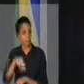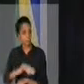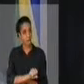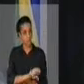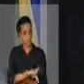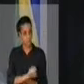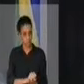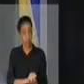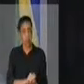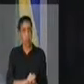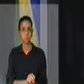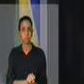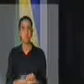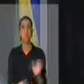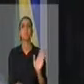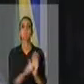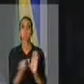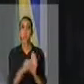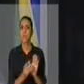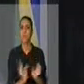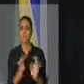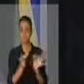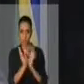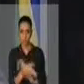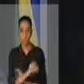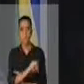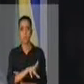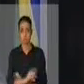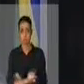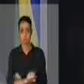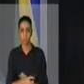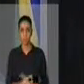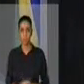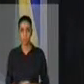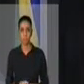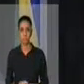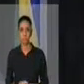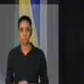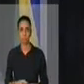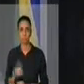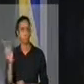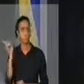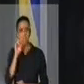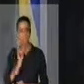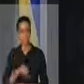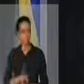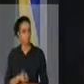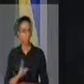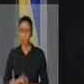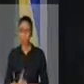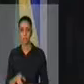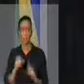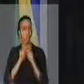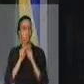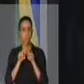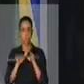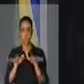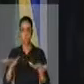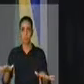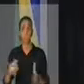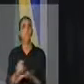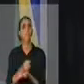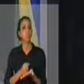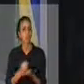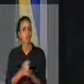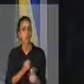já incorporamos várias novas tecnologias e temos feito isso com frequência, ampliando a oferta de